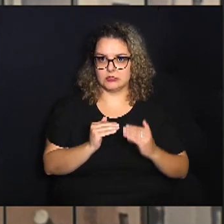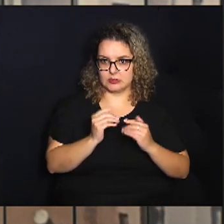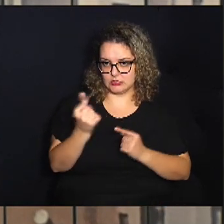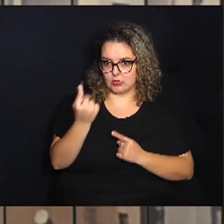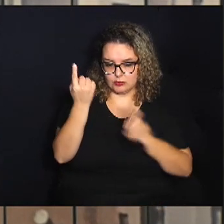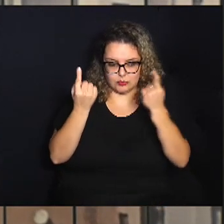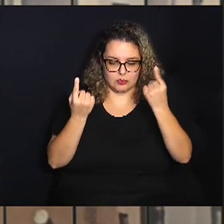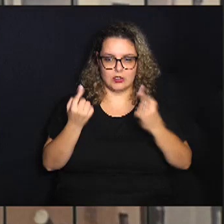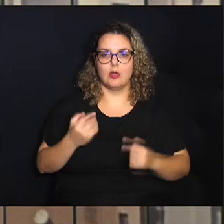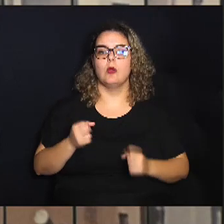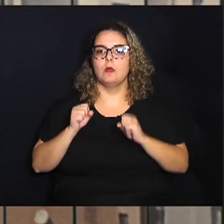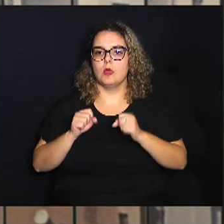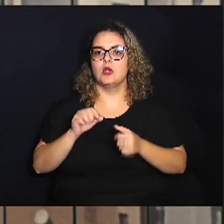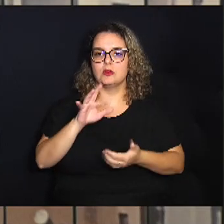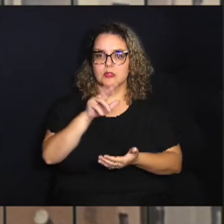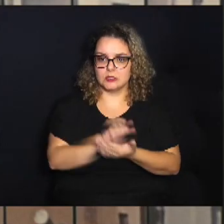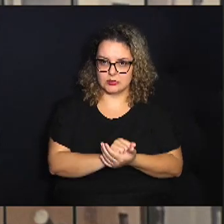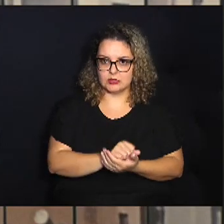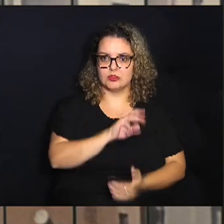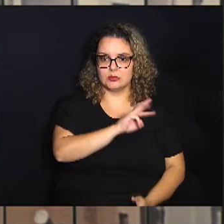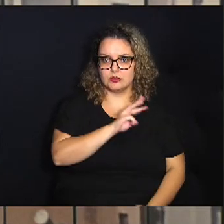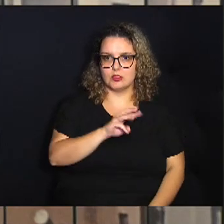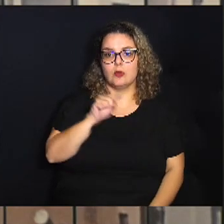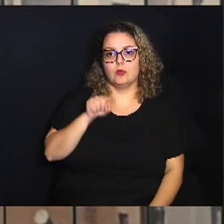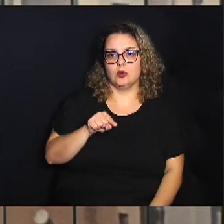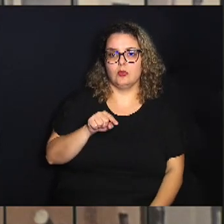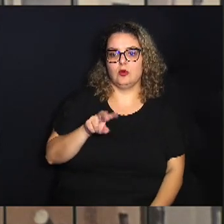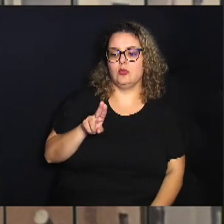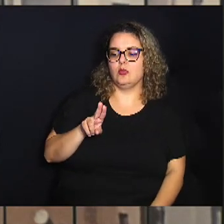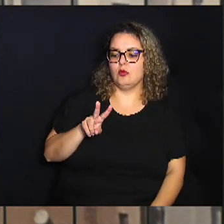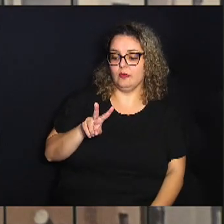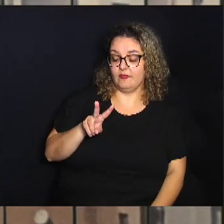inscrições podem ser feitas pelo site